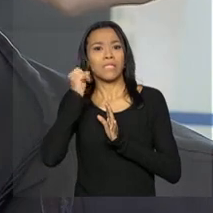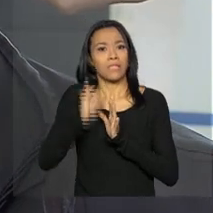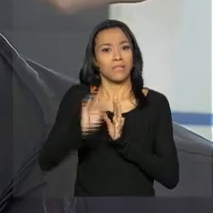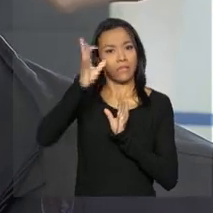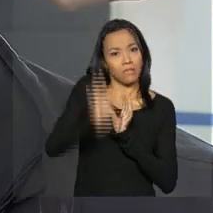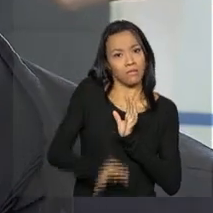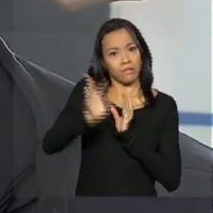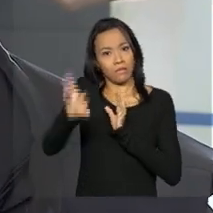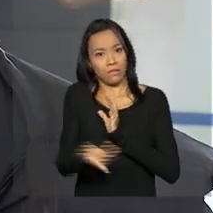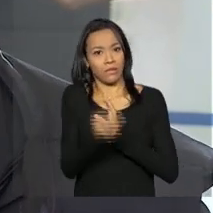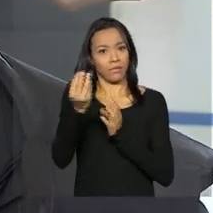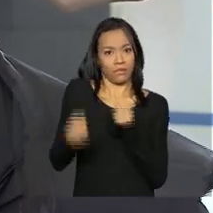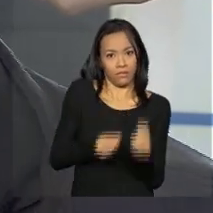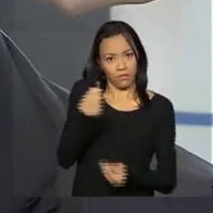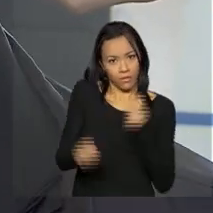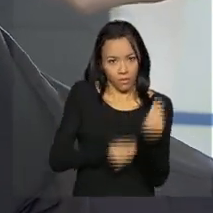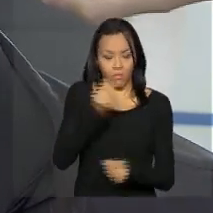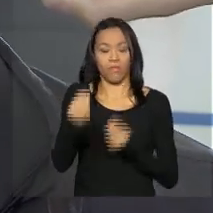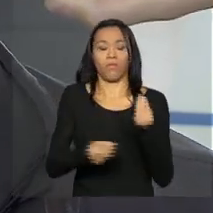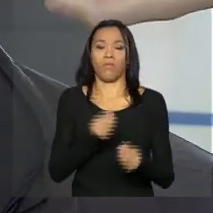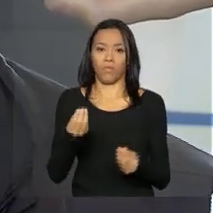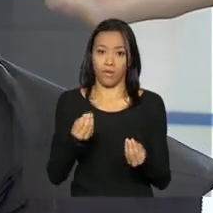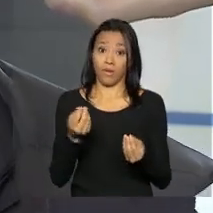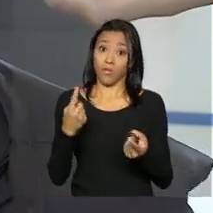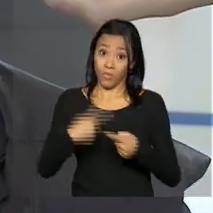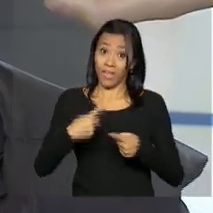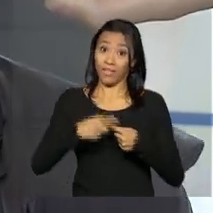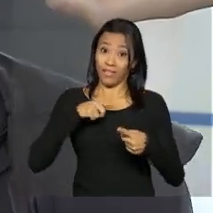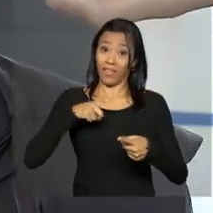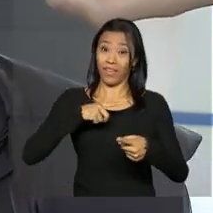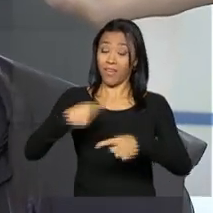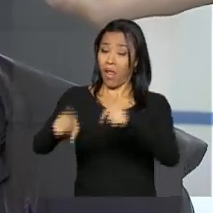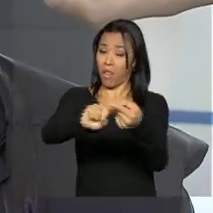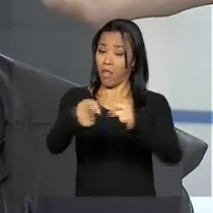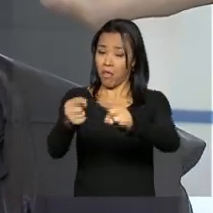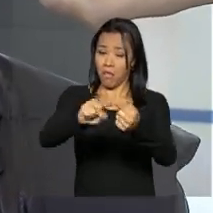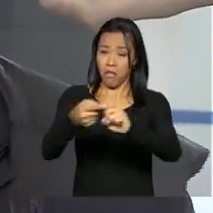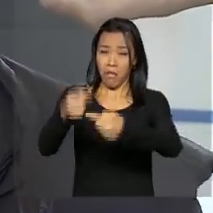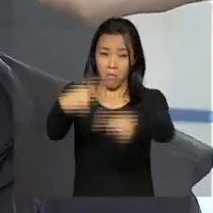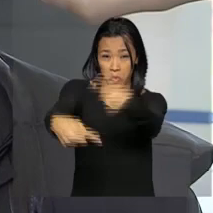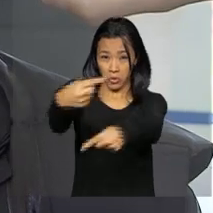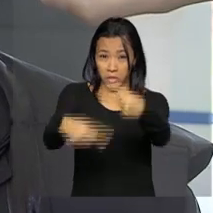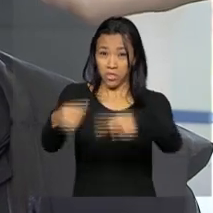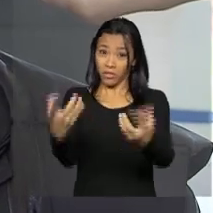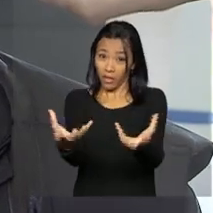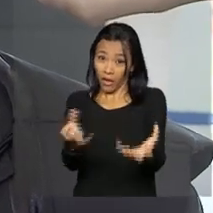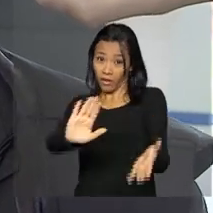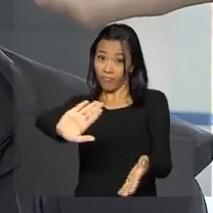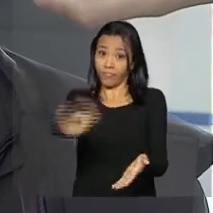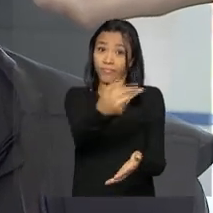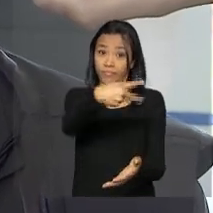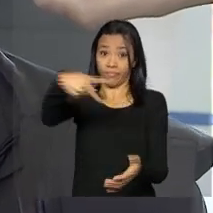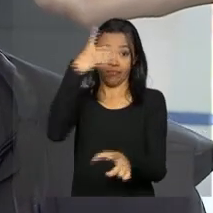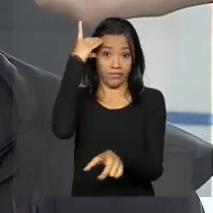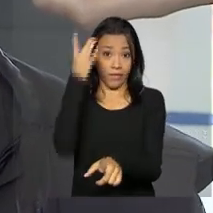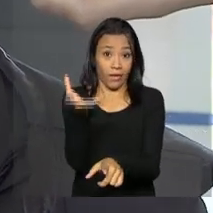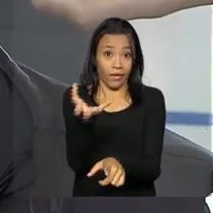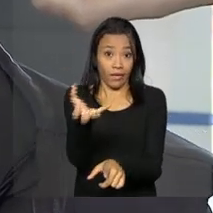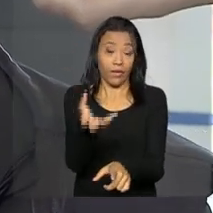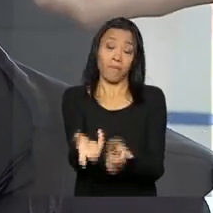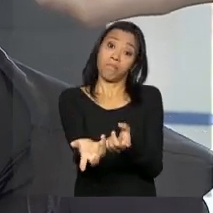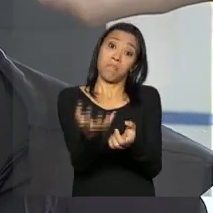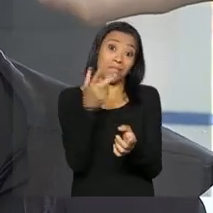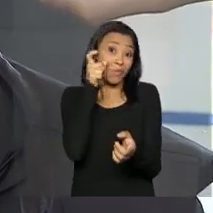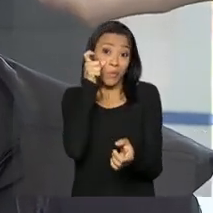não há fato jurídico, muito embora haja político, suficiente ao impedimento. E não interessa